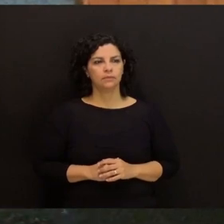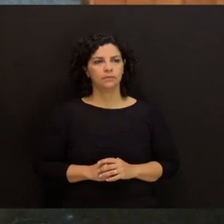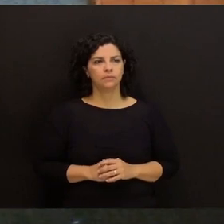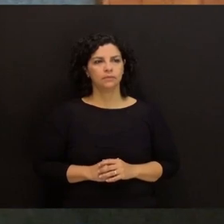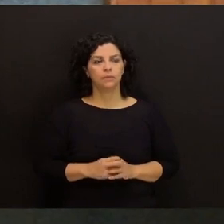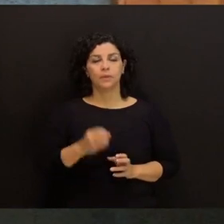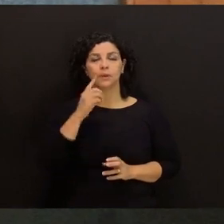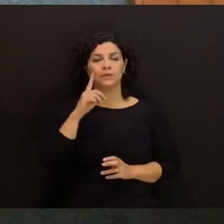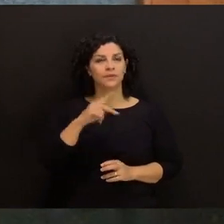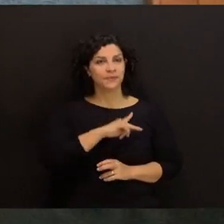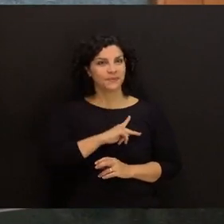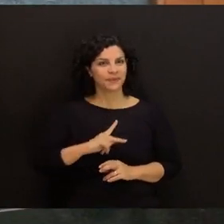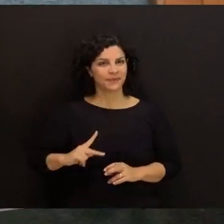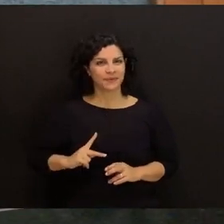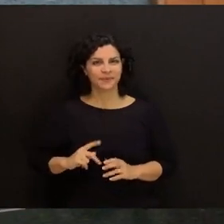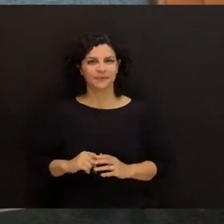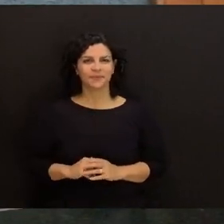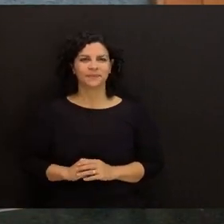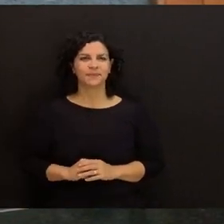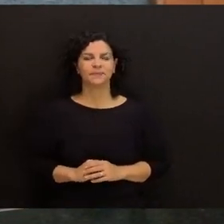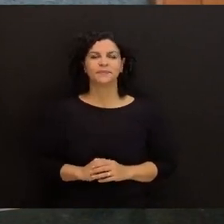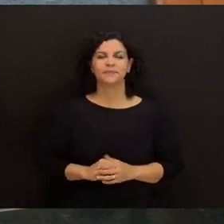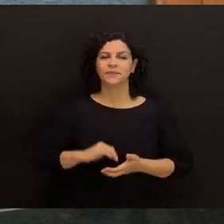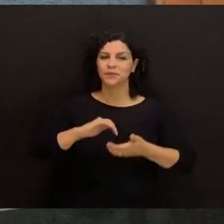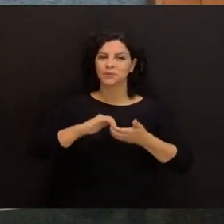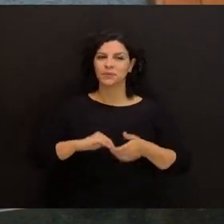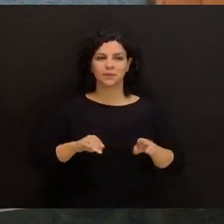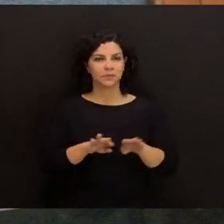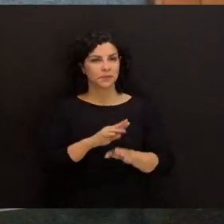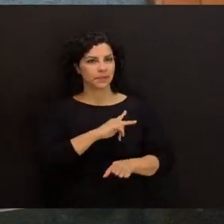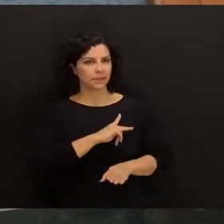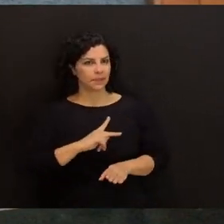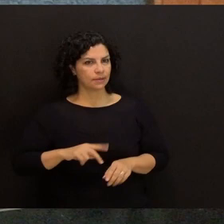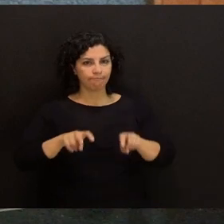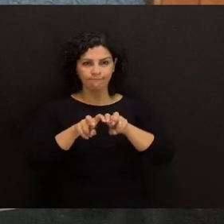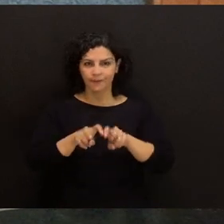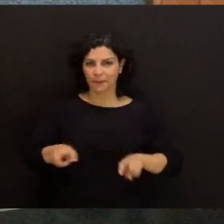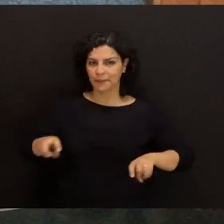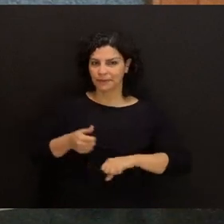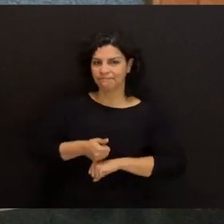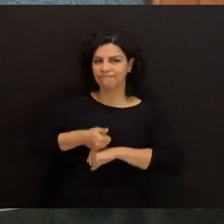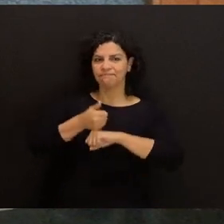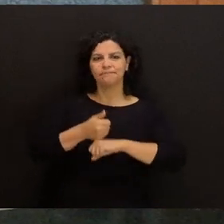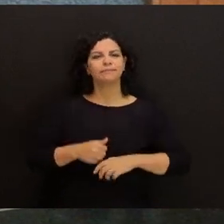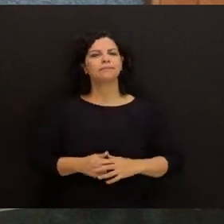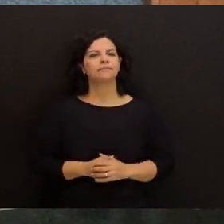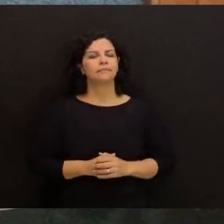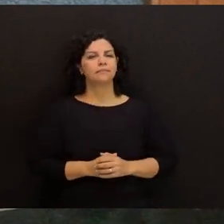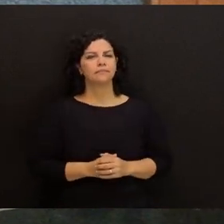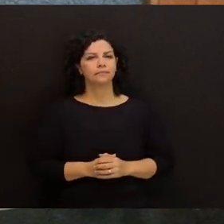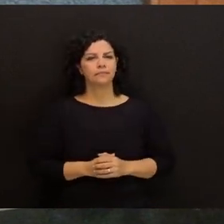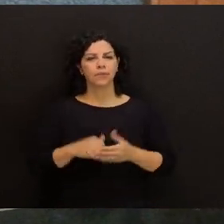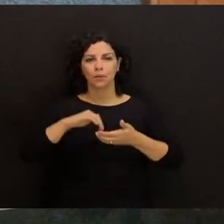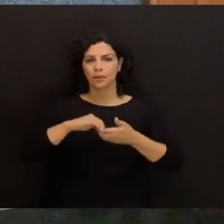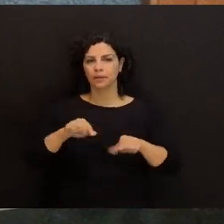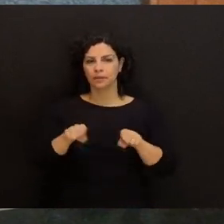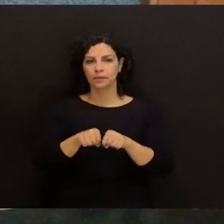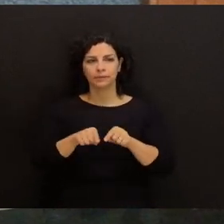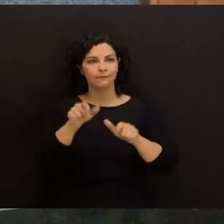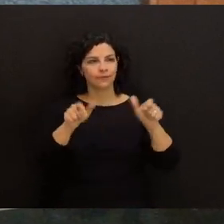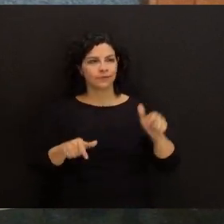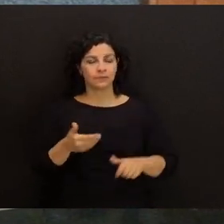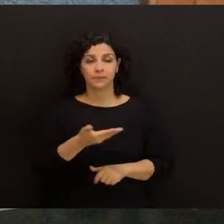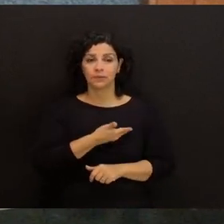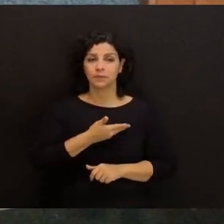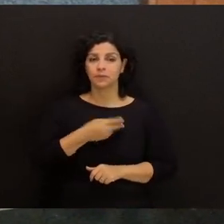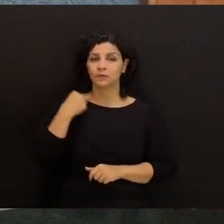Bom dia senhor presidente cumprimentando o presidente cumprimento a toda a mesa de eritiva cumprimenta todos os